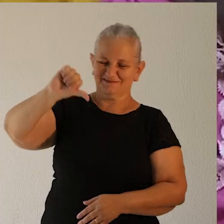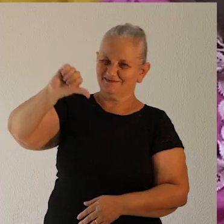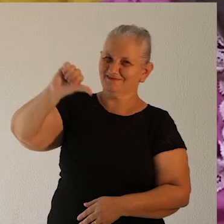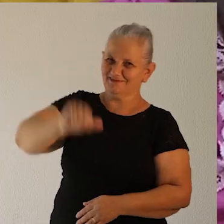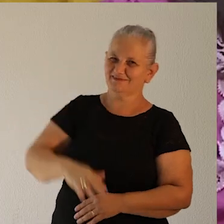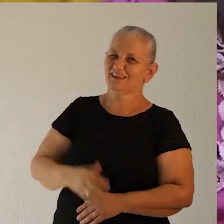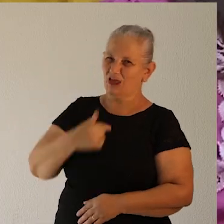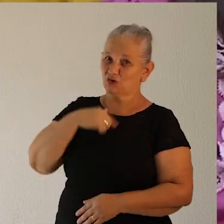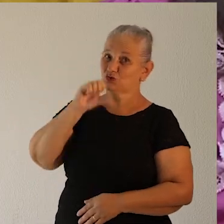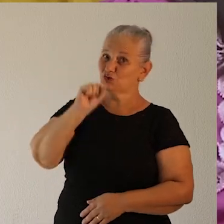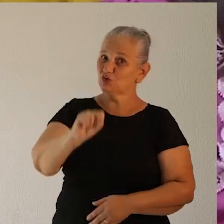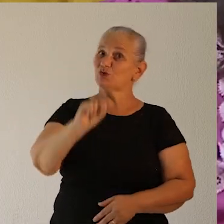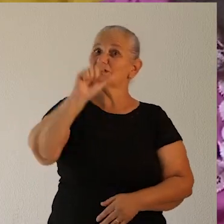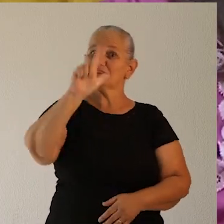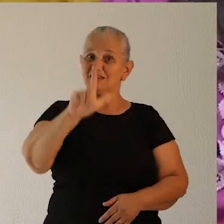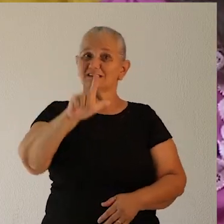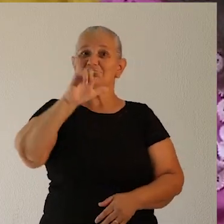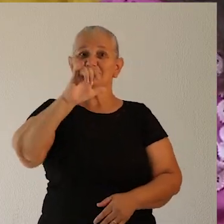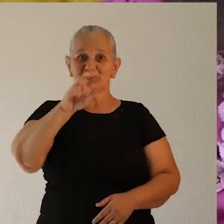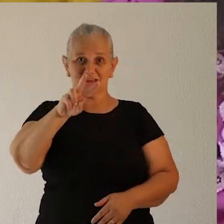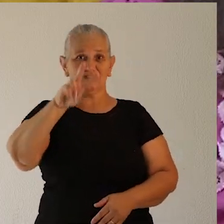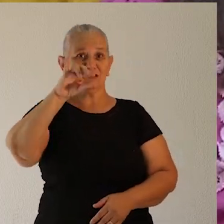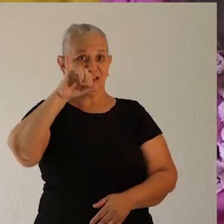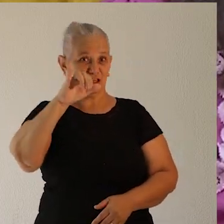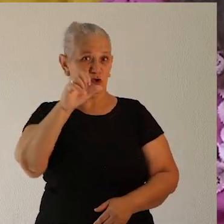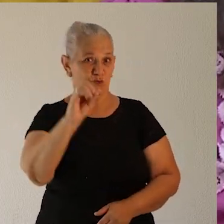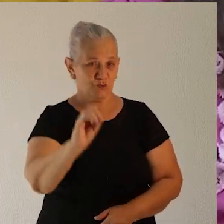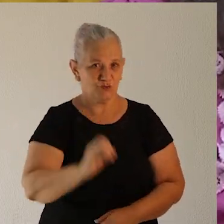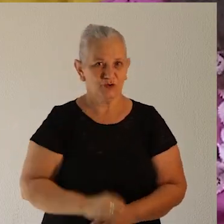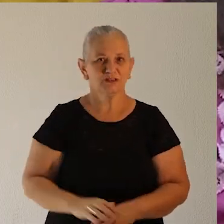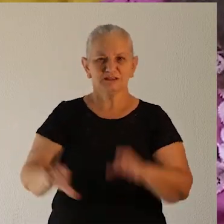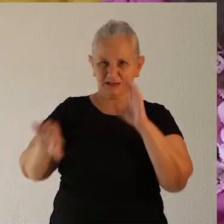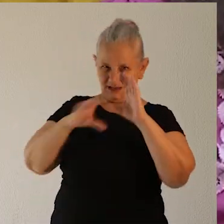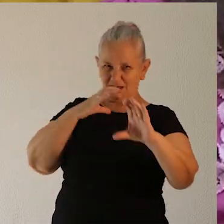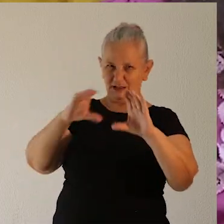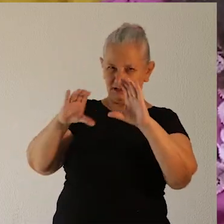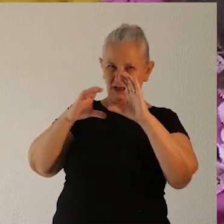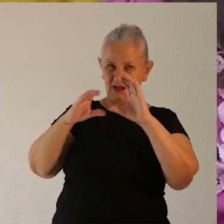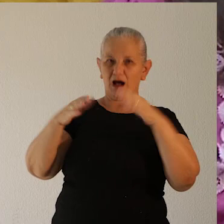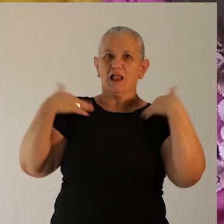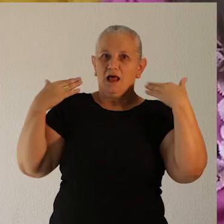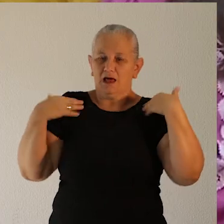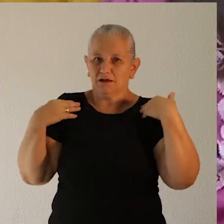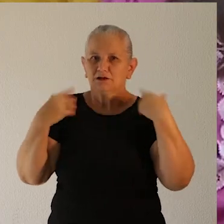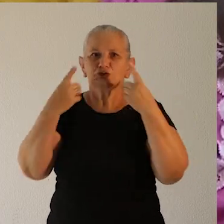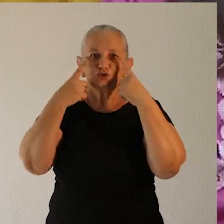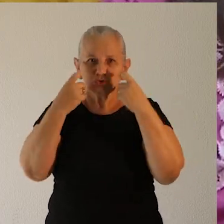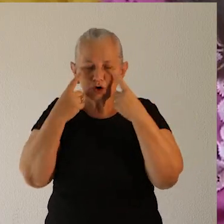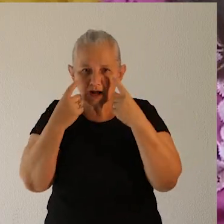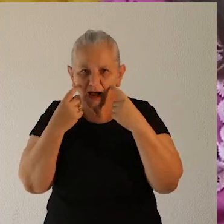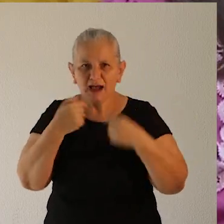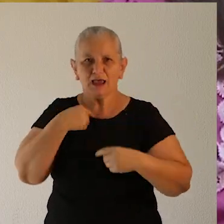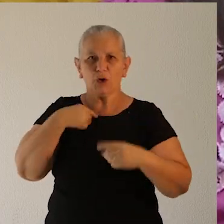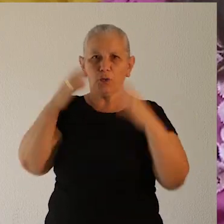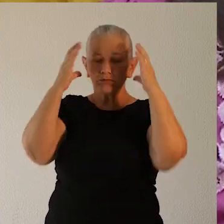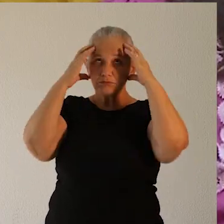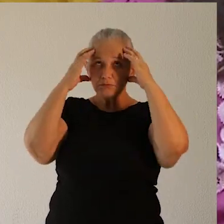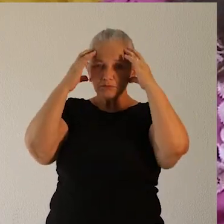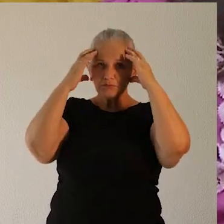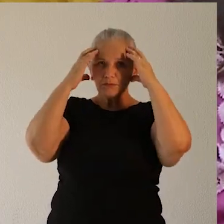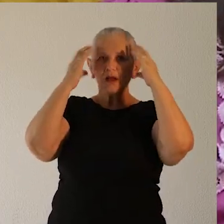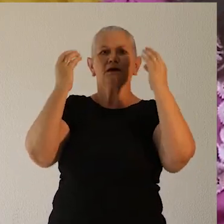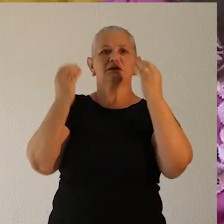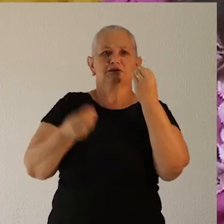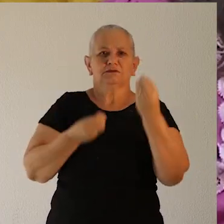sou o Silvio Cuca, o lelé da cuca. Se cantar a cuca alegra, se chorar a cuca em cuca. Se encucar a cuca